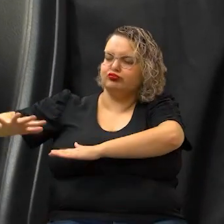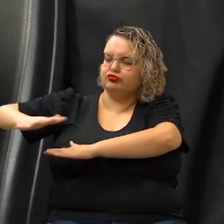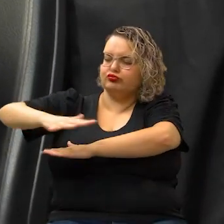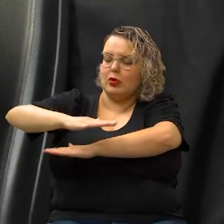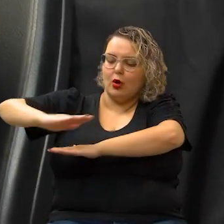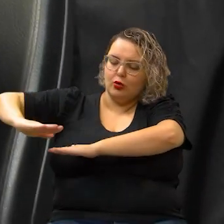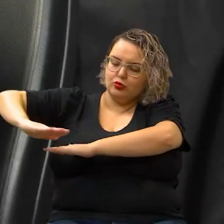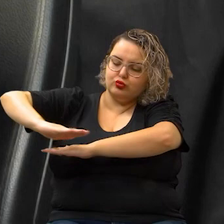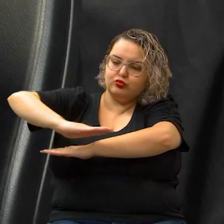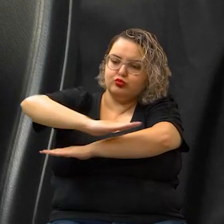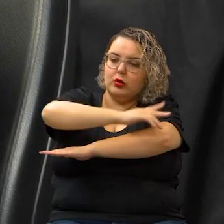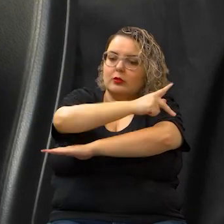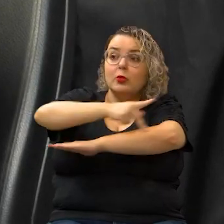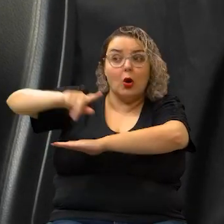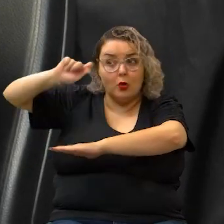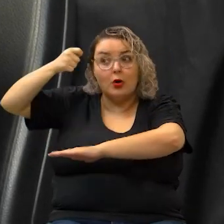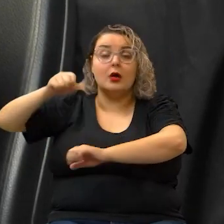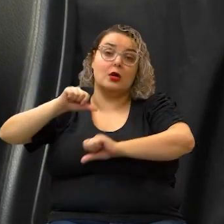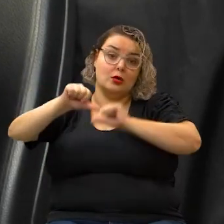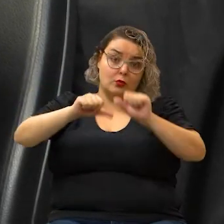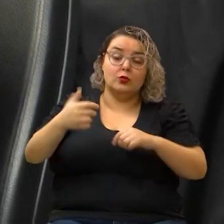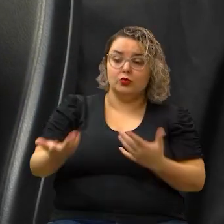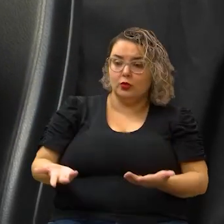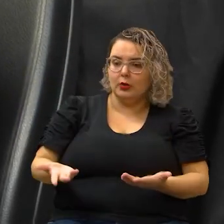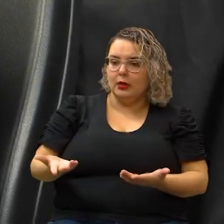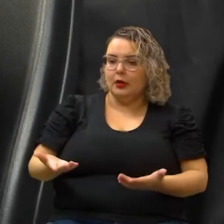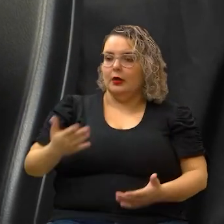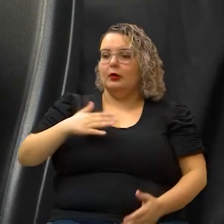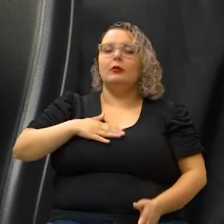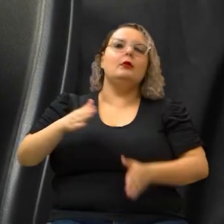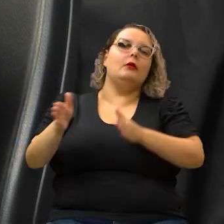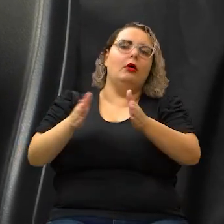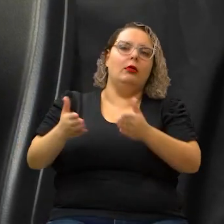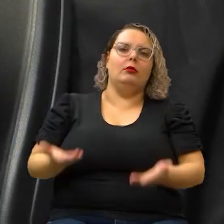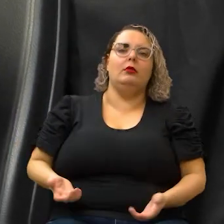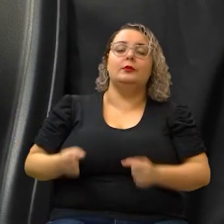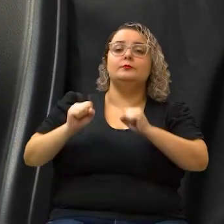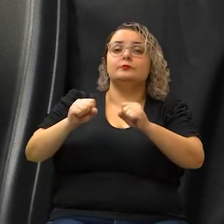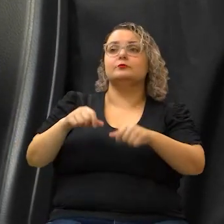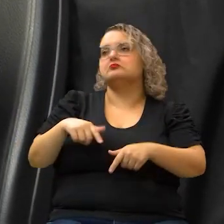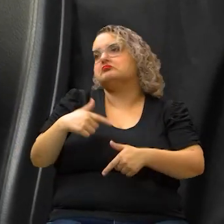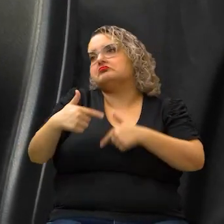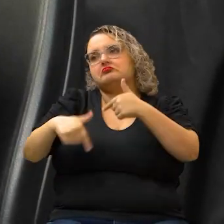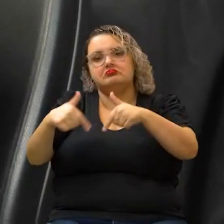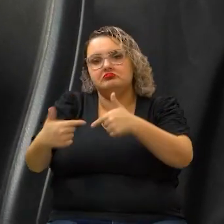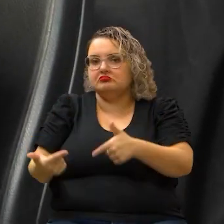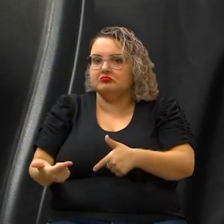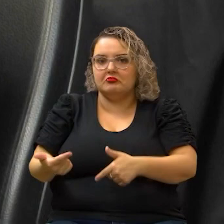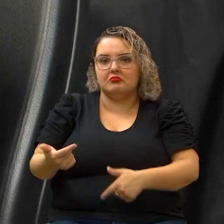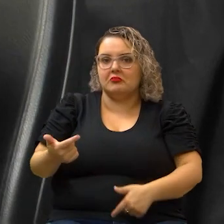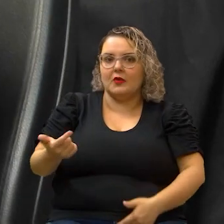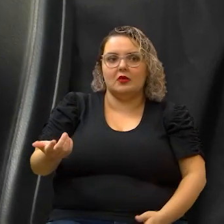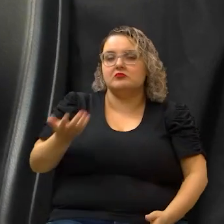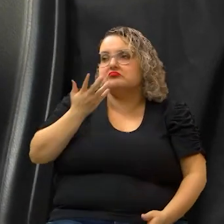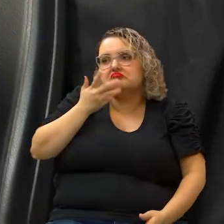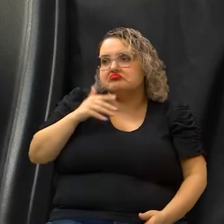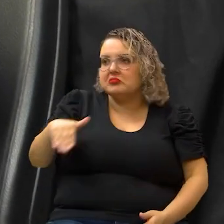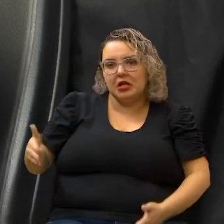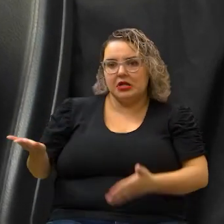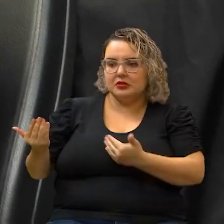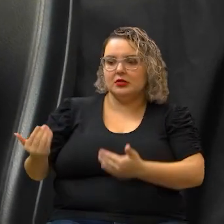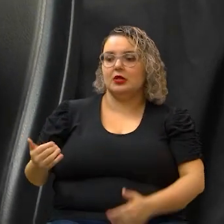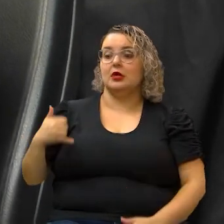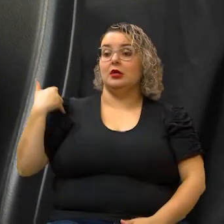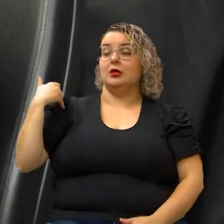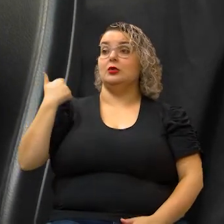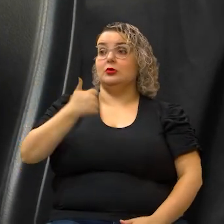minha casa. E como mudou de lá, né? Na minha época, a gente podia trabalhar muito precocemente. E com 12 anos eu comecei a trabalhar